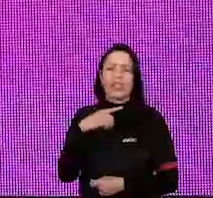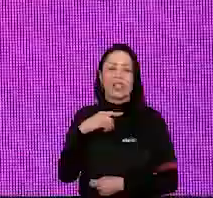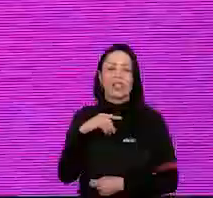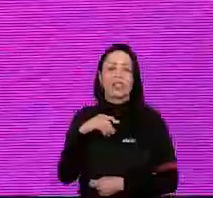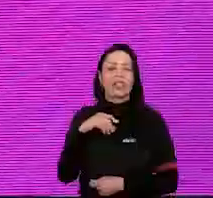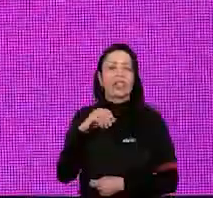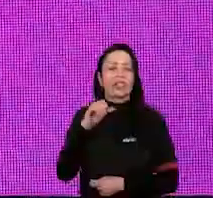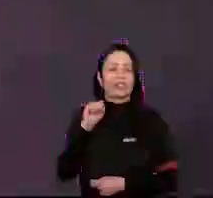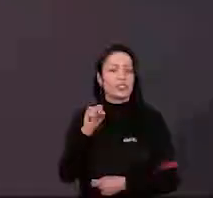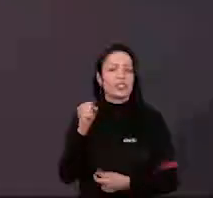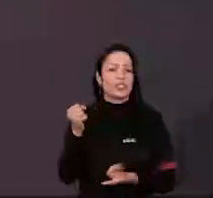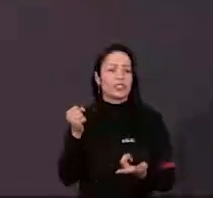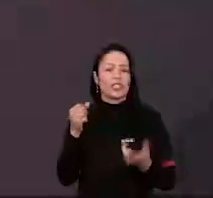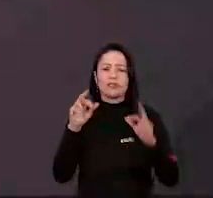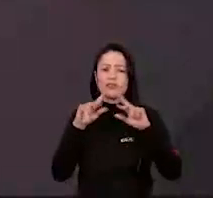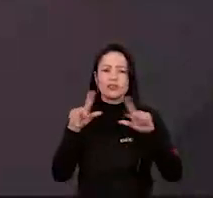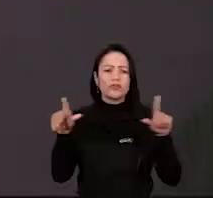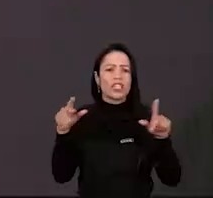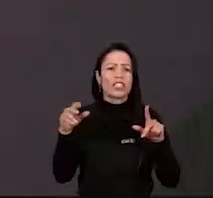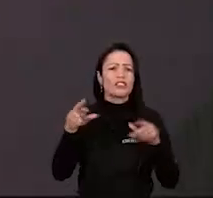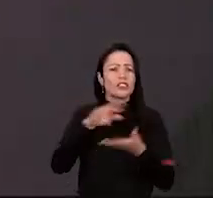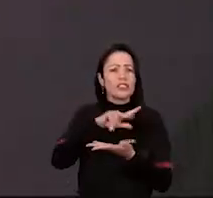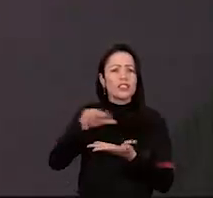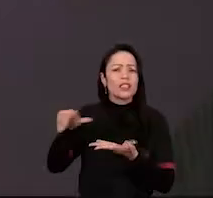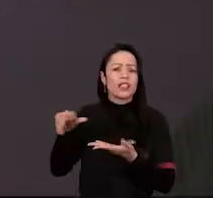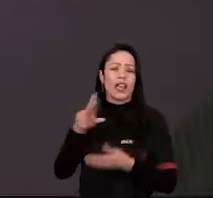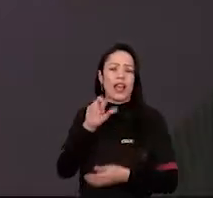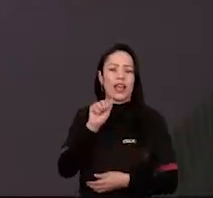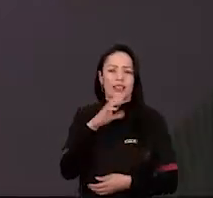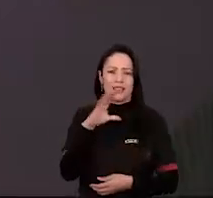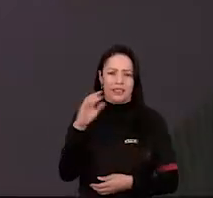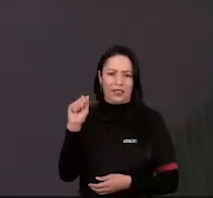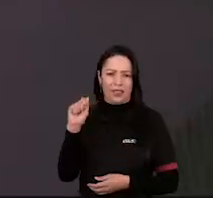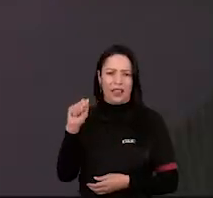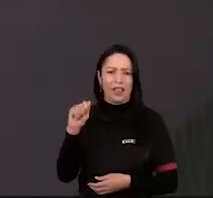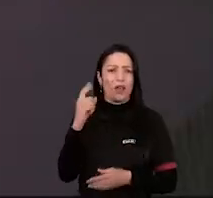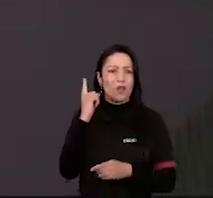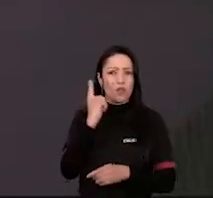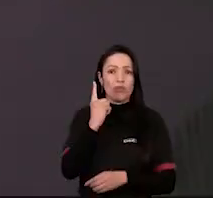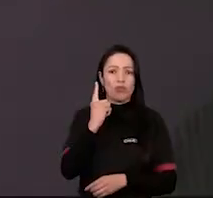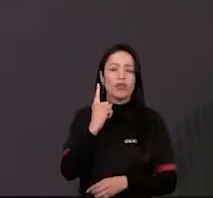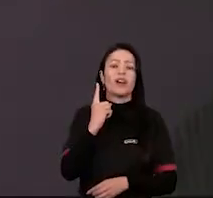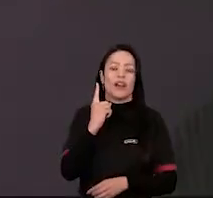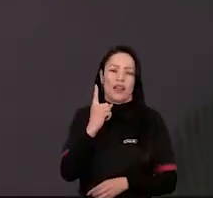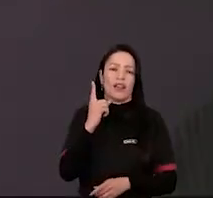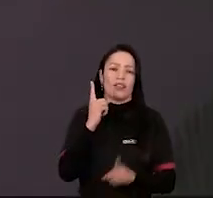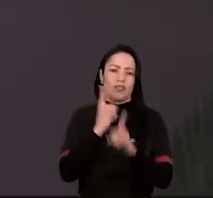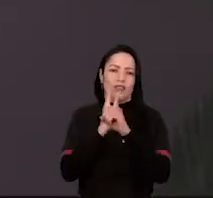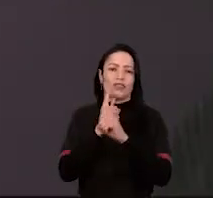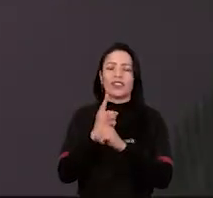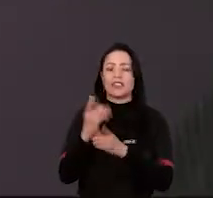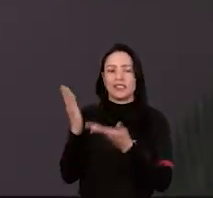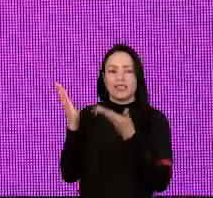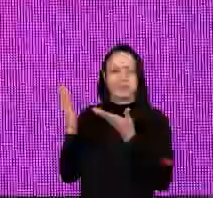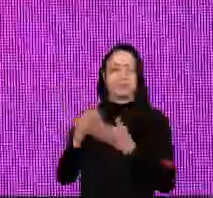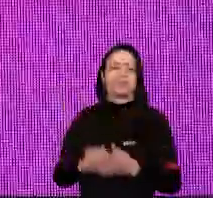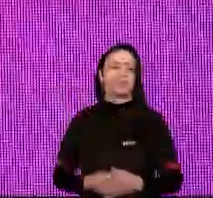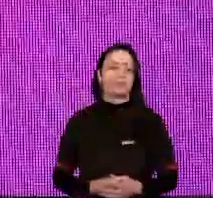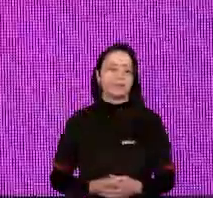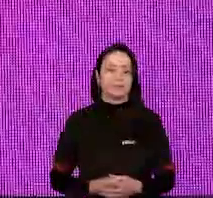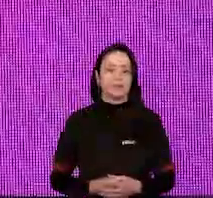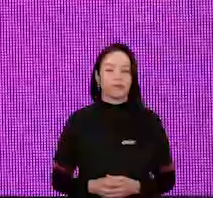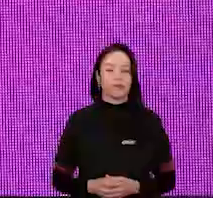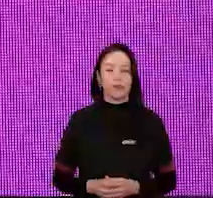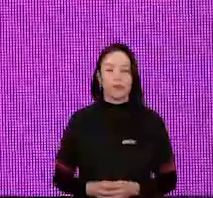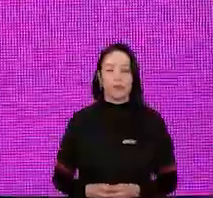isso, Maltês, West, mas é Shih Tzu. Shih Tzu, Shih Tzu. Você não precisa nem ver a cara do cachorro para saber que isso veio de um Shih Tzu. Né? Deixa